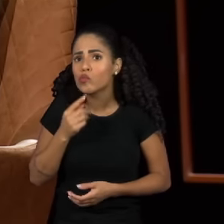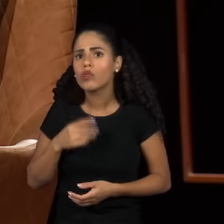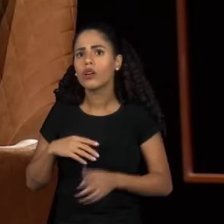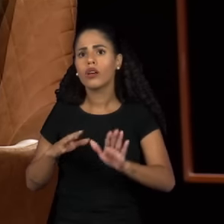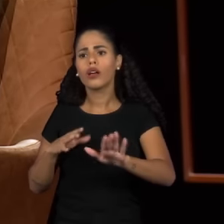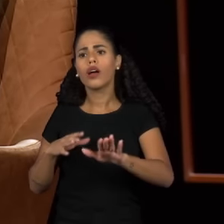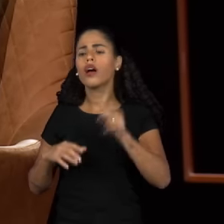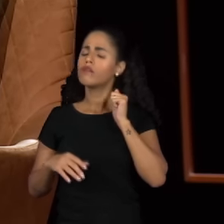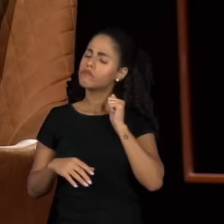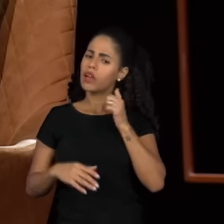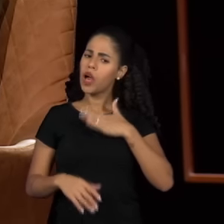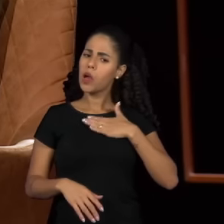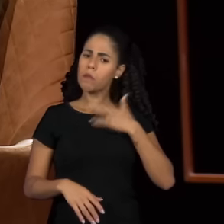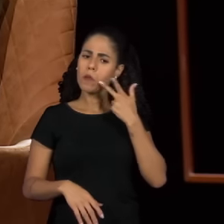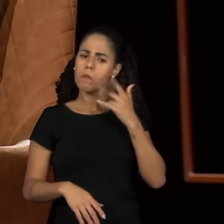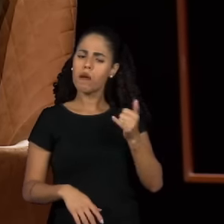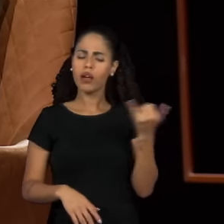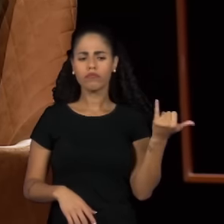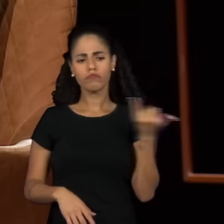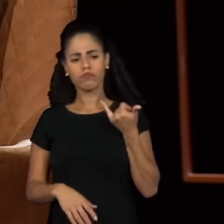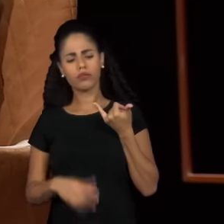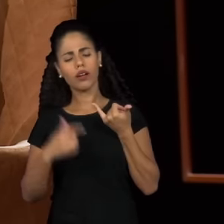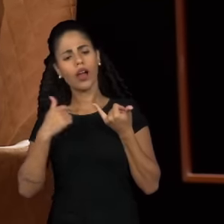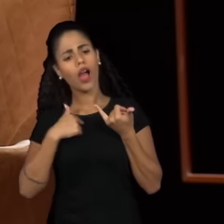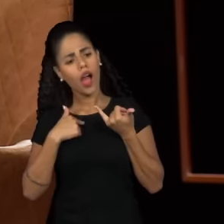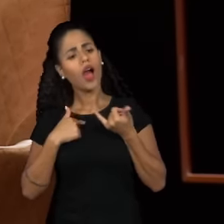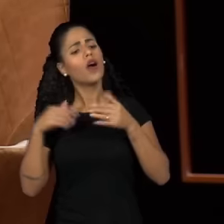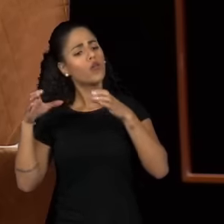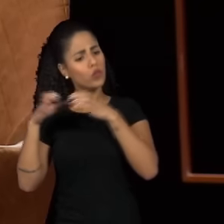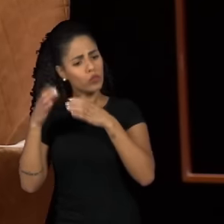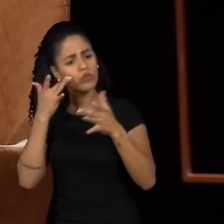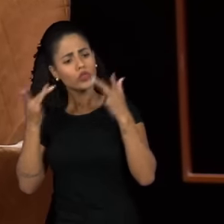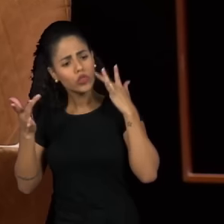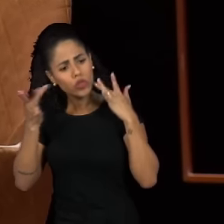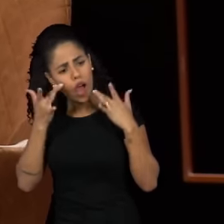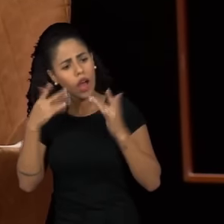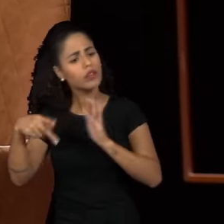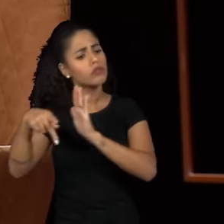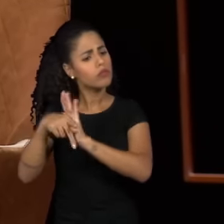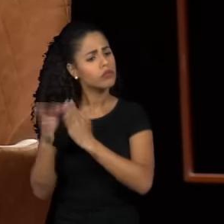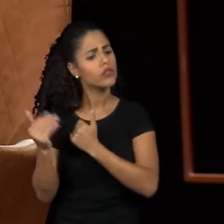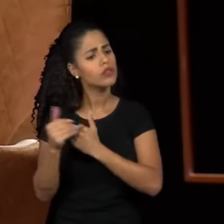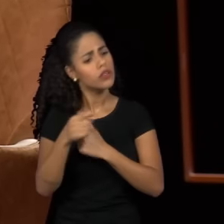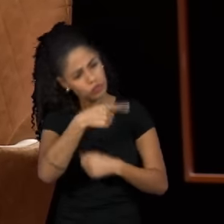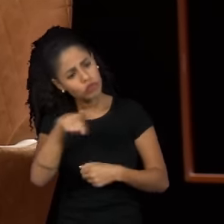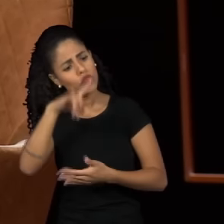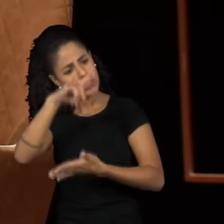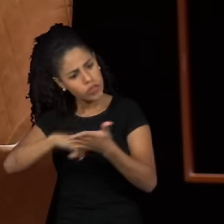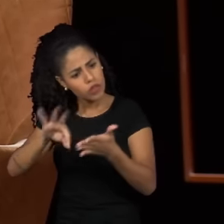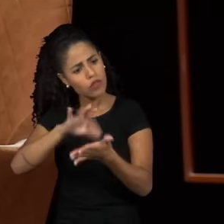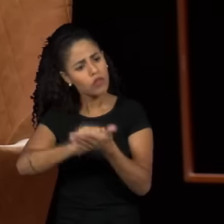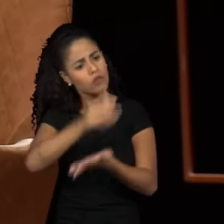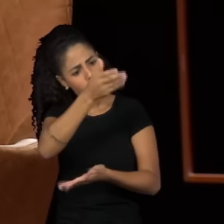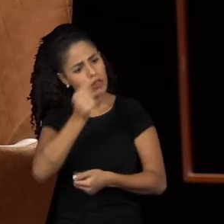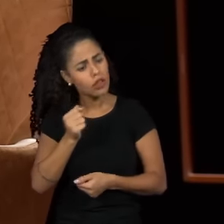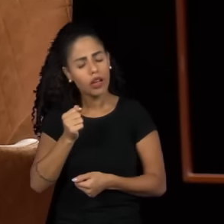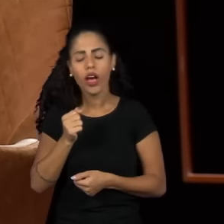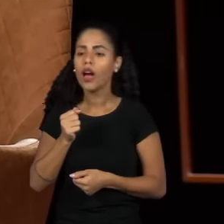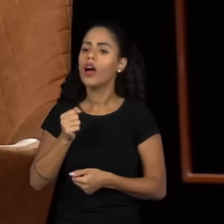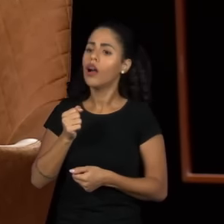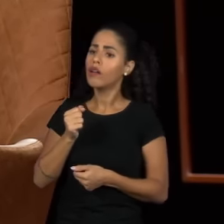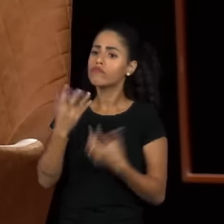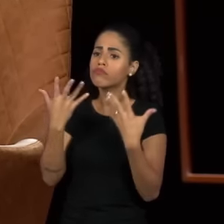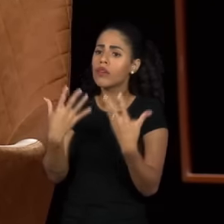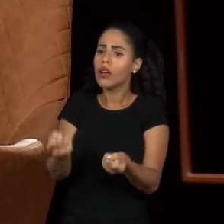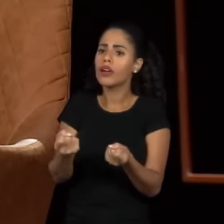falou, eu tenho um amigo que tem um grupo de teatro para adolescentes, eu vou te colocar lá. E me colocou. Mas foi